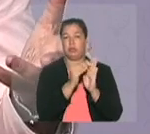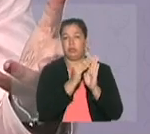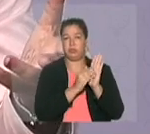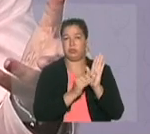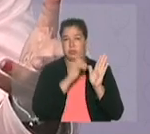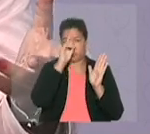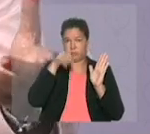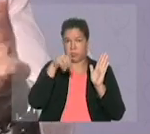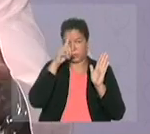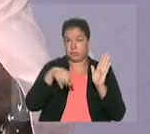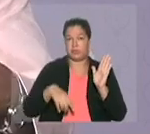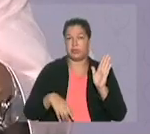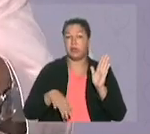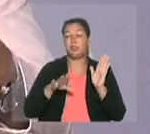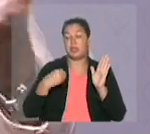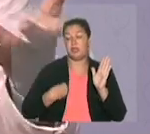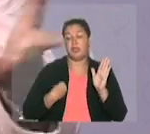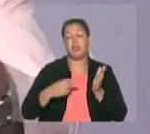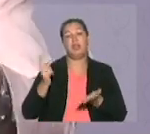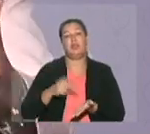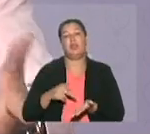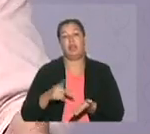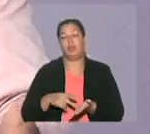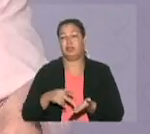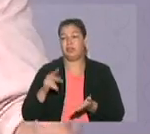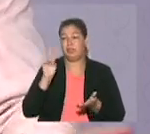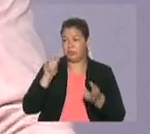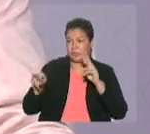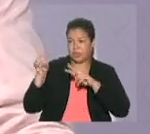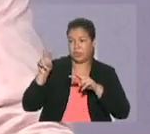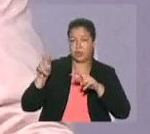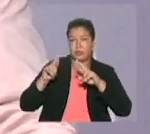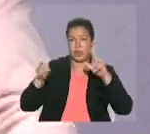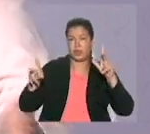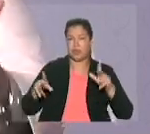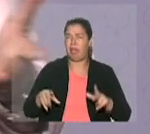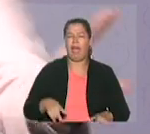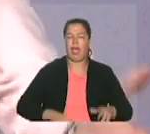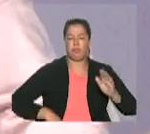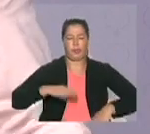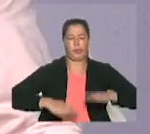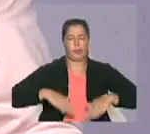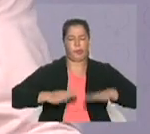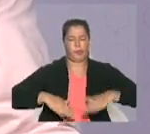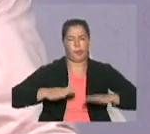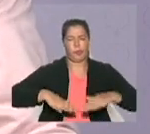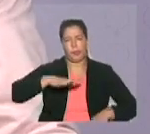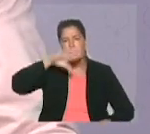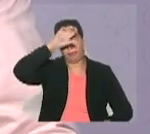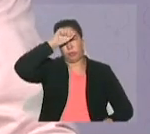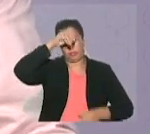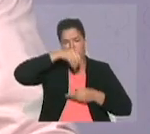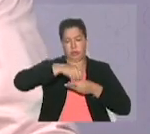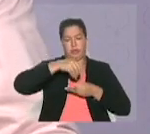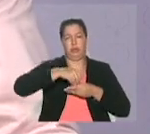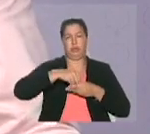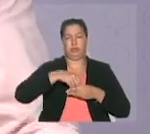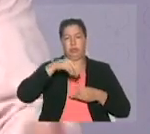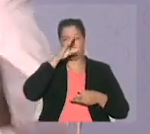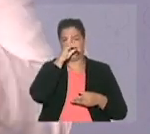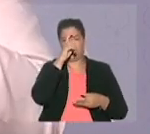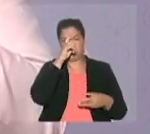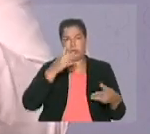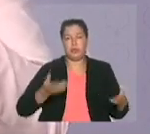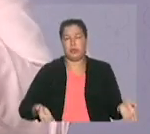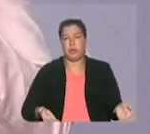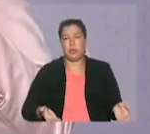muito diferente, né? Os próprios, vários profissionais eu já vi, vai fazer macumba aqui dentro do hospital,